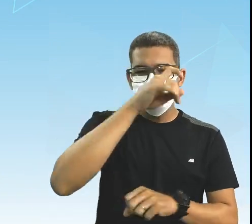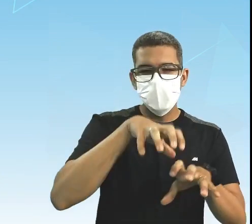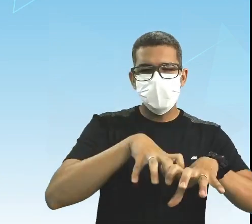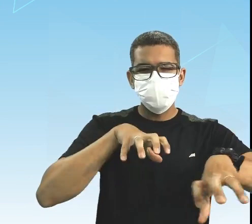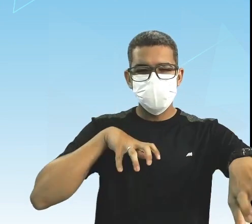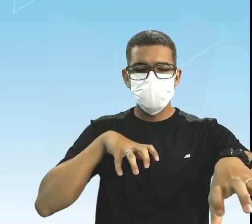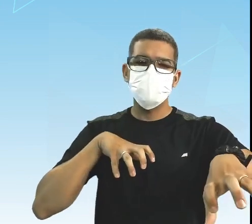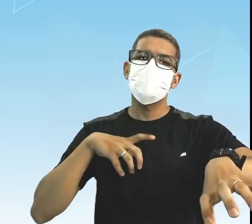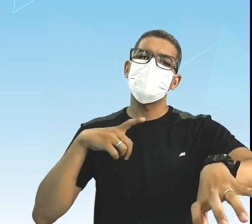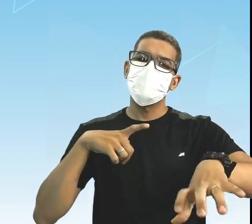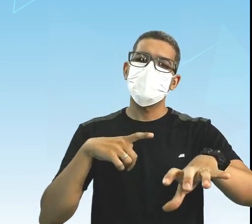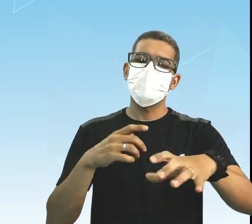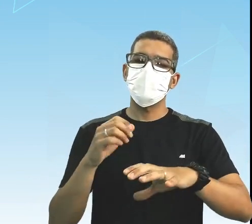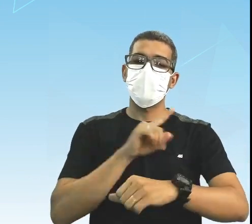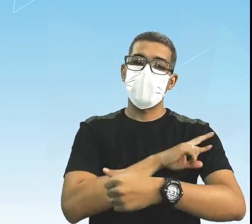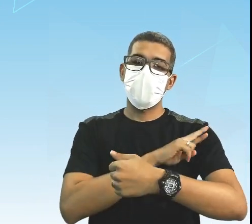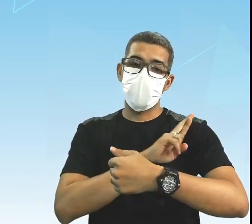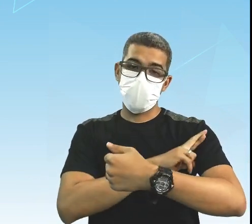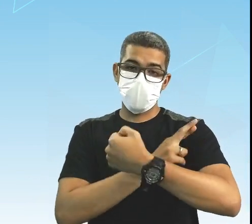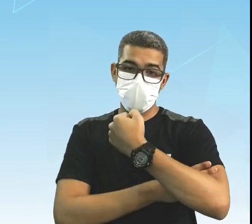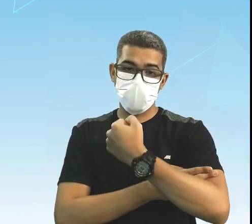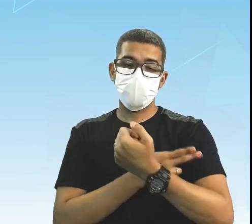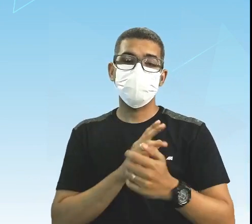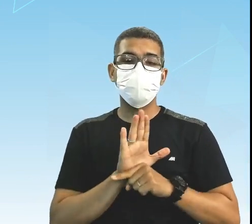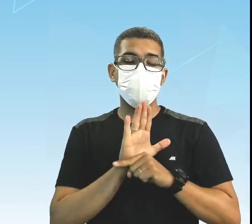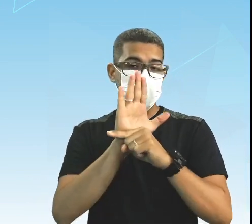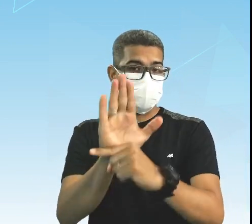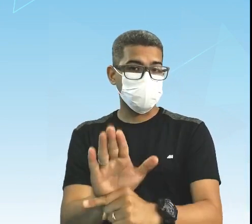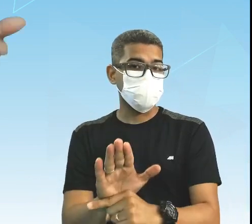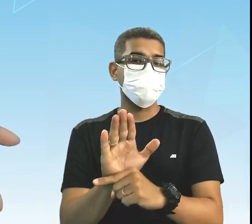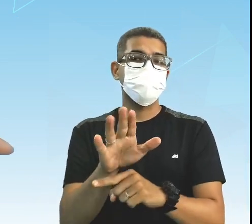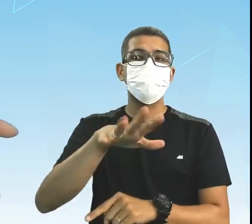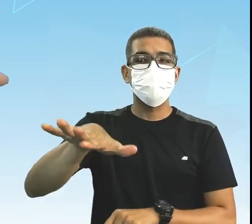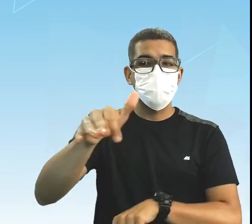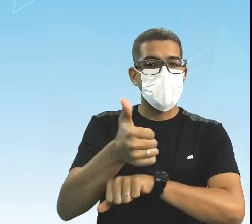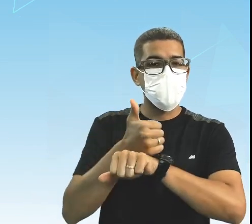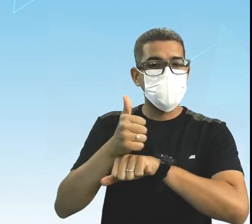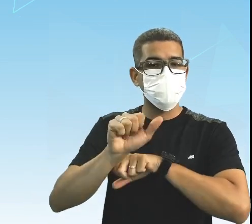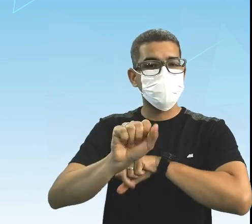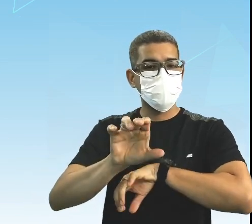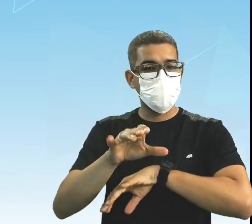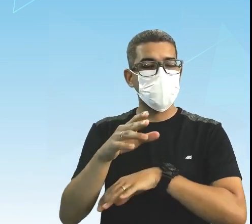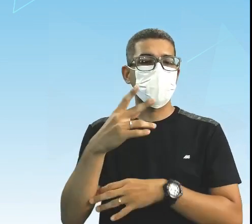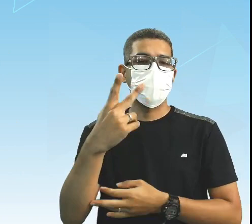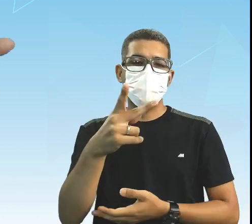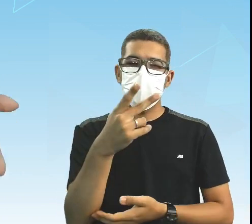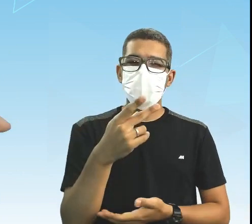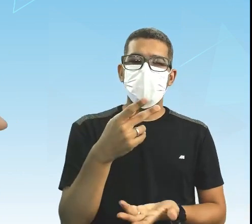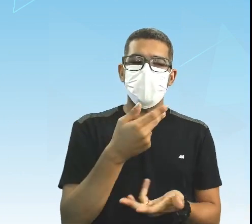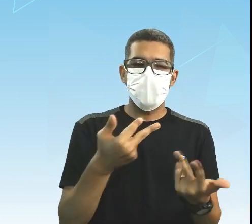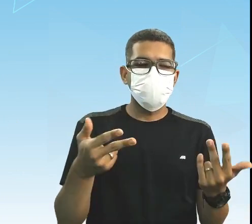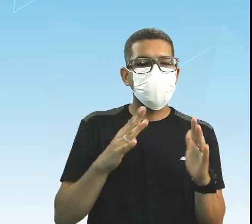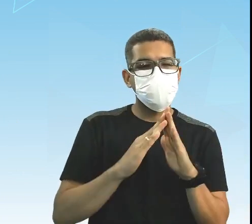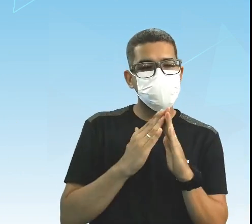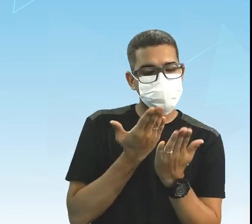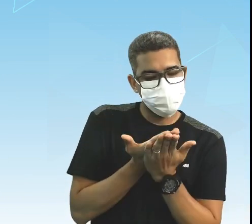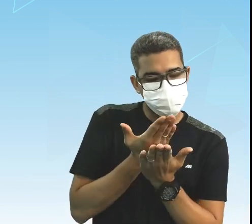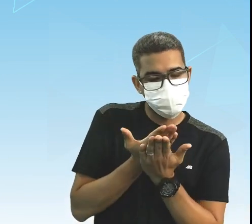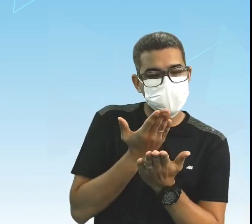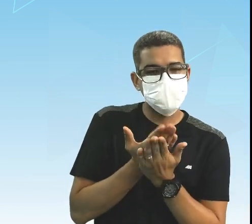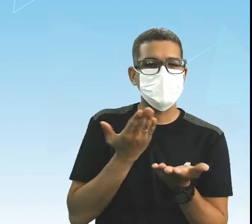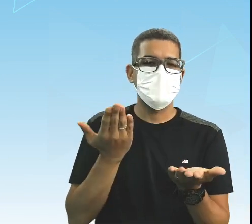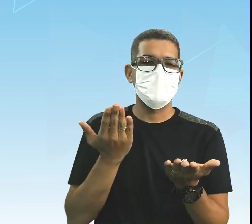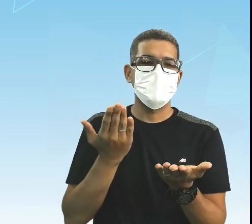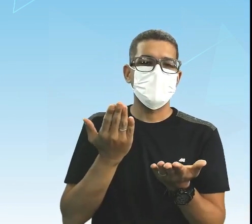um reforço a mais aos profissionais de educação, a vocês, para assistirem, para ser repassado pelos professores